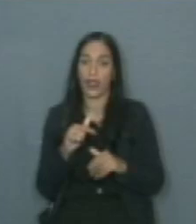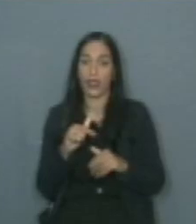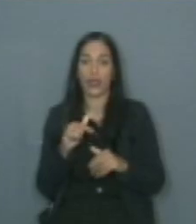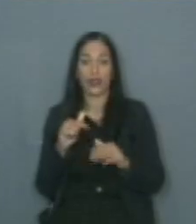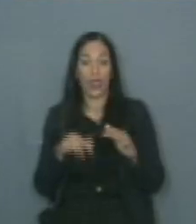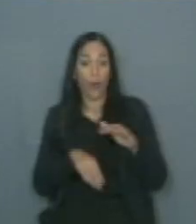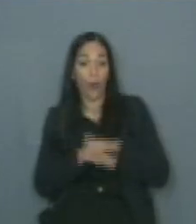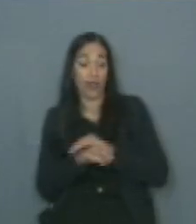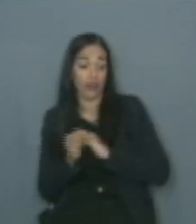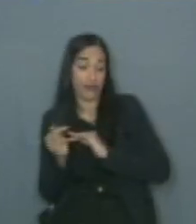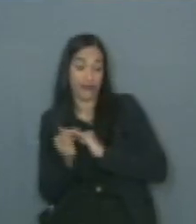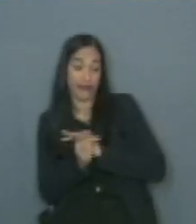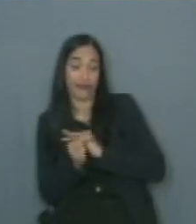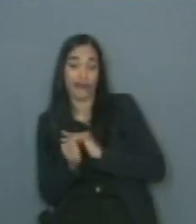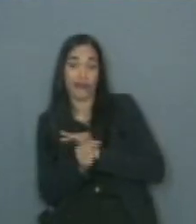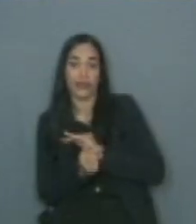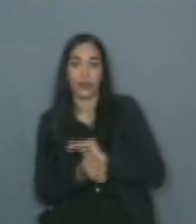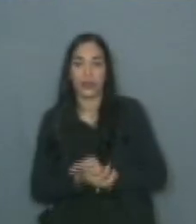desse jeito.